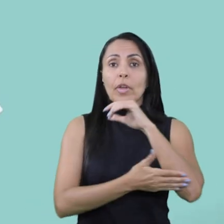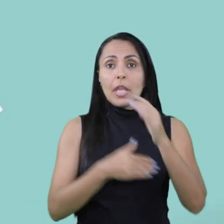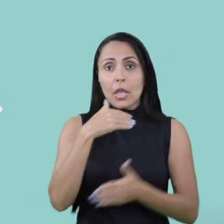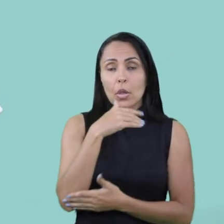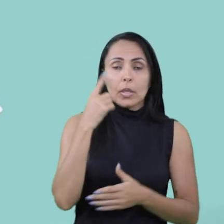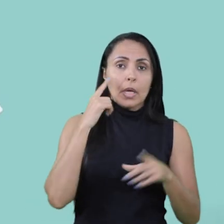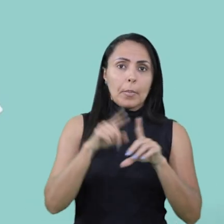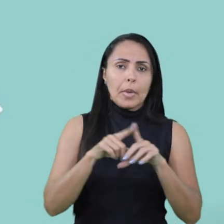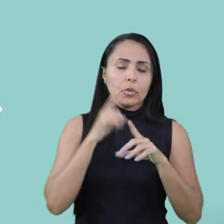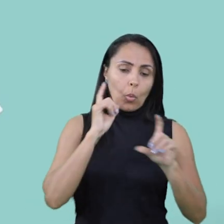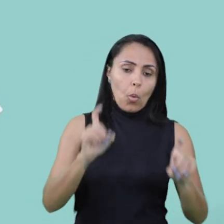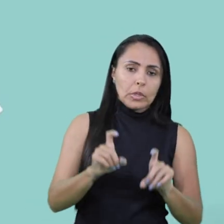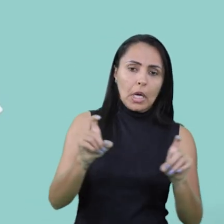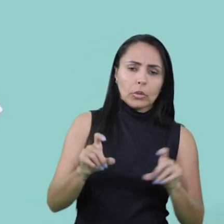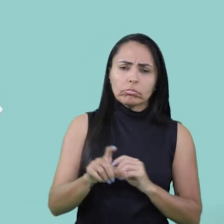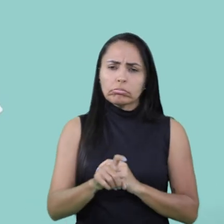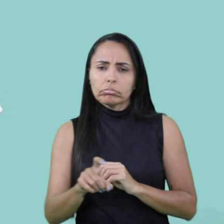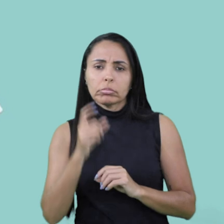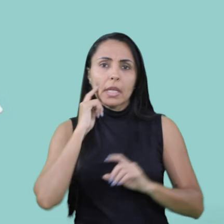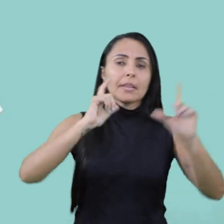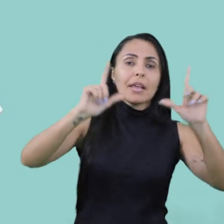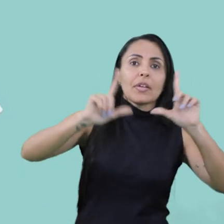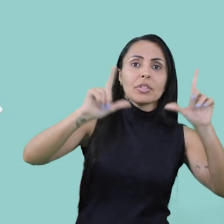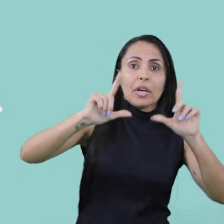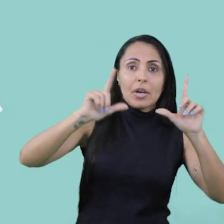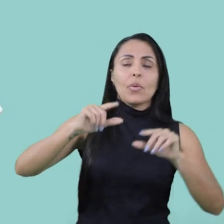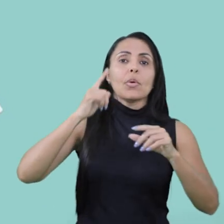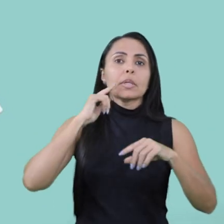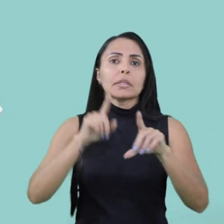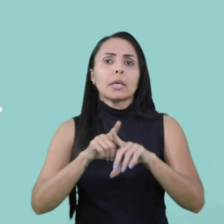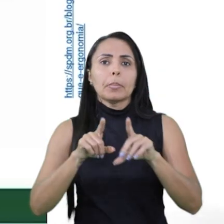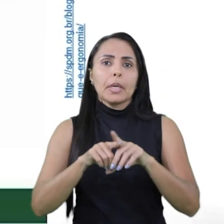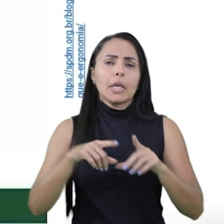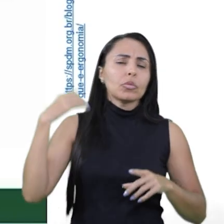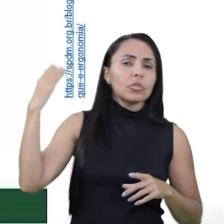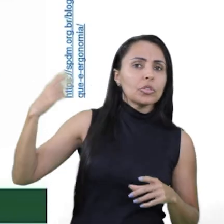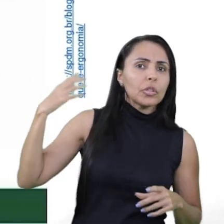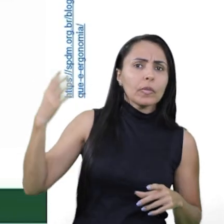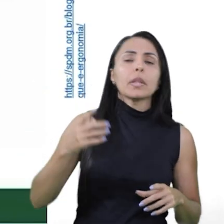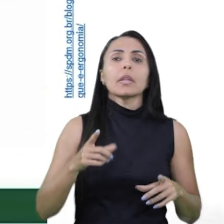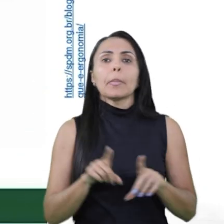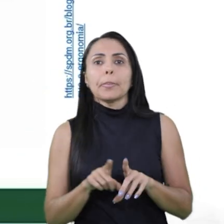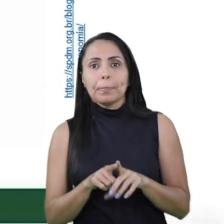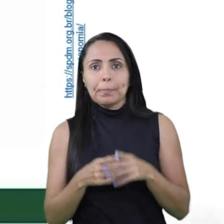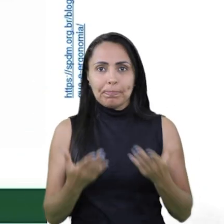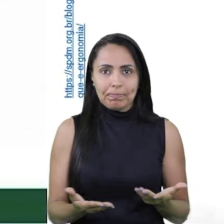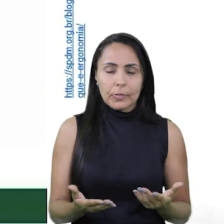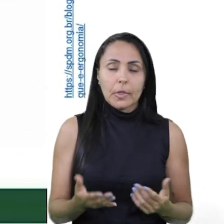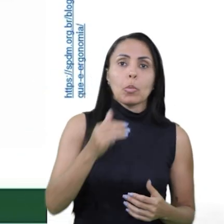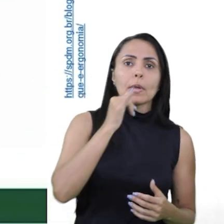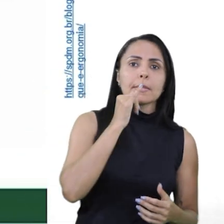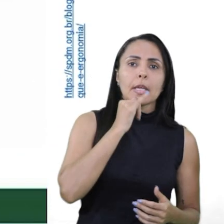telas, computadores e televisões, questões audíveis também, tá? O som. Aqui, por